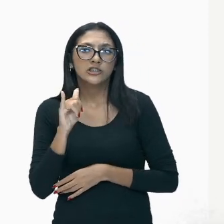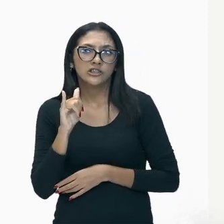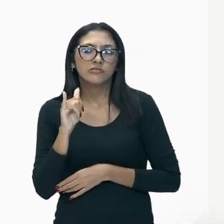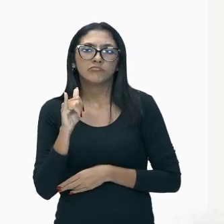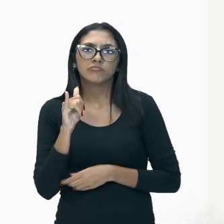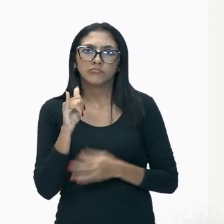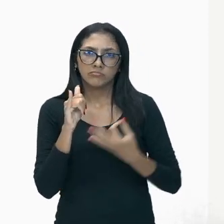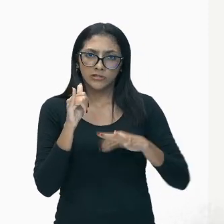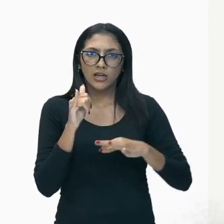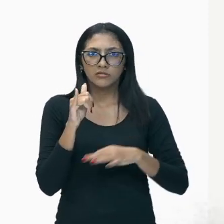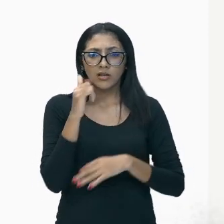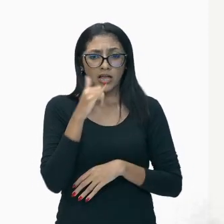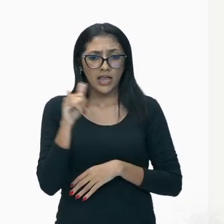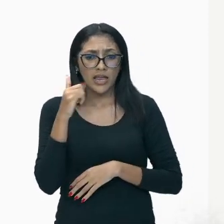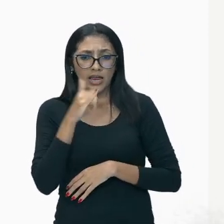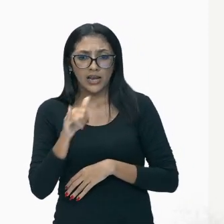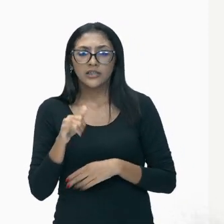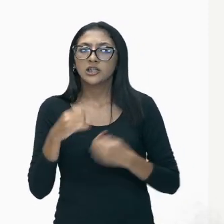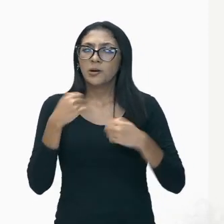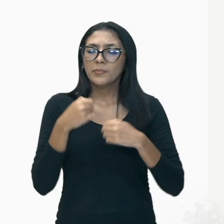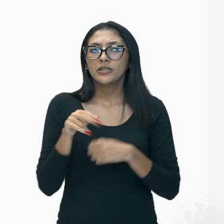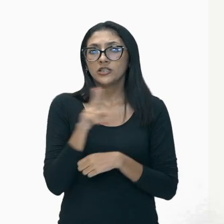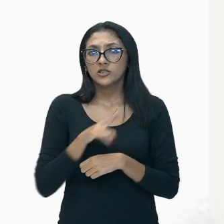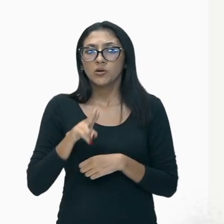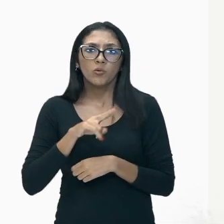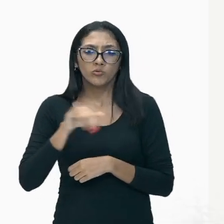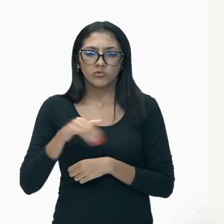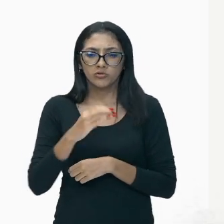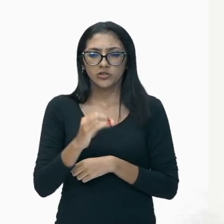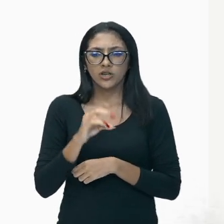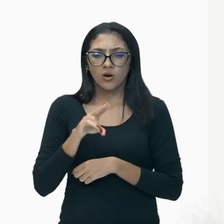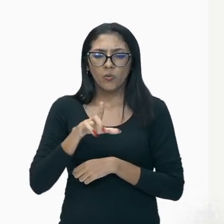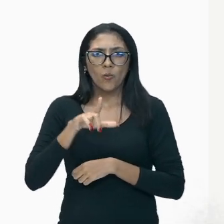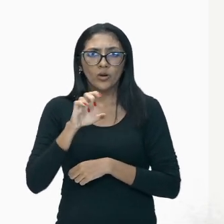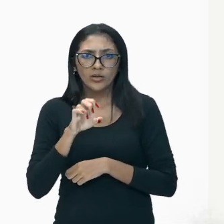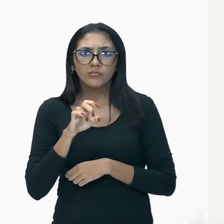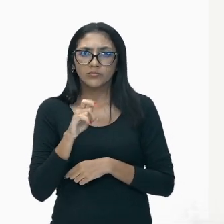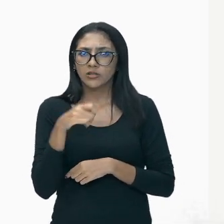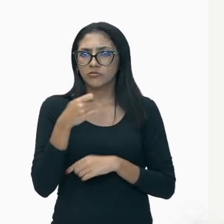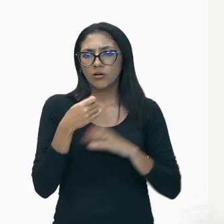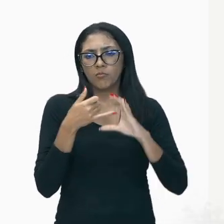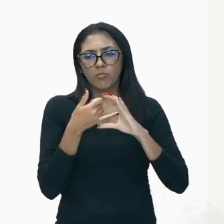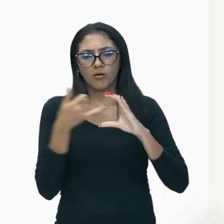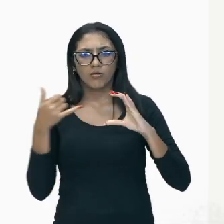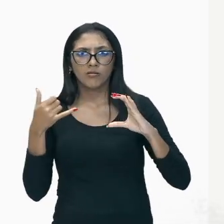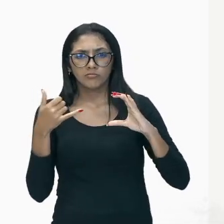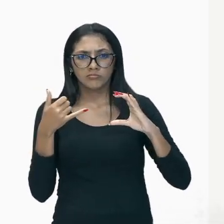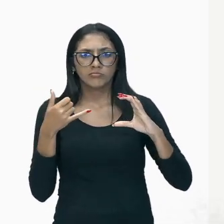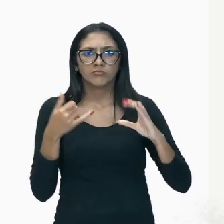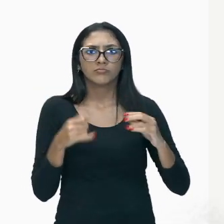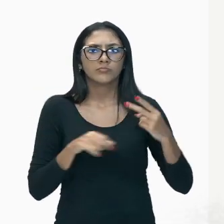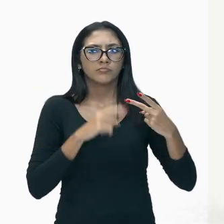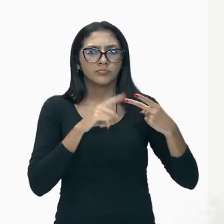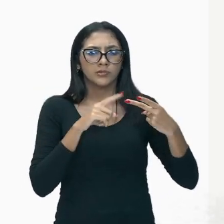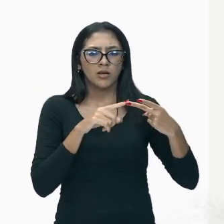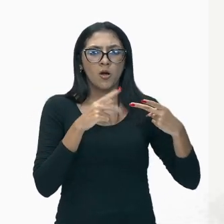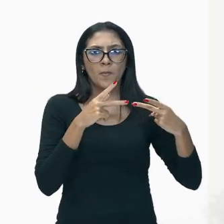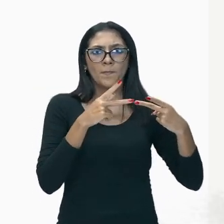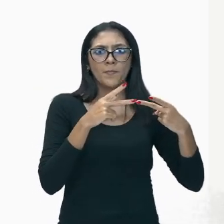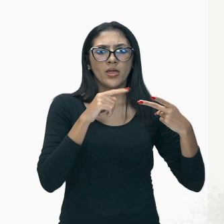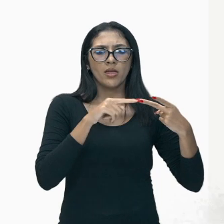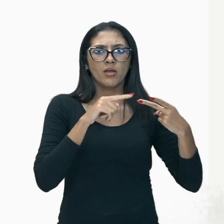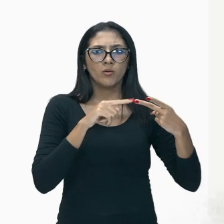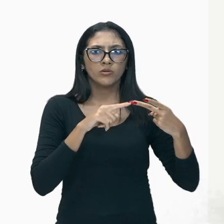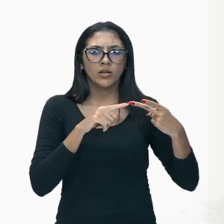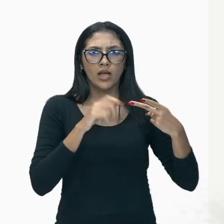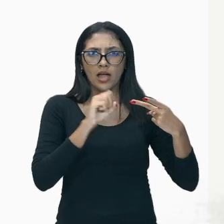E toda energia é dada em joule. A potência é em watt. O intervalo de tempo é em